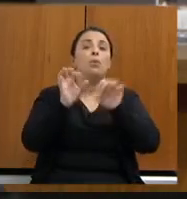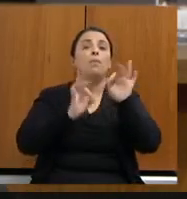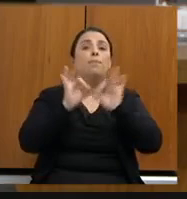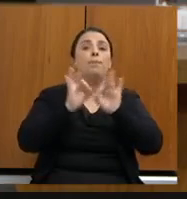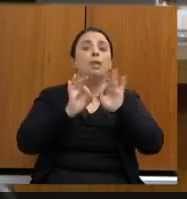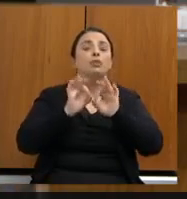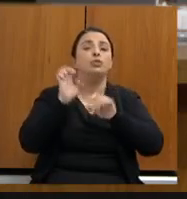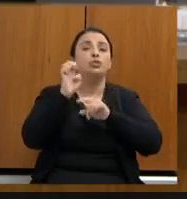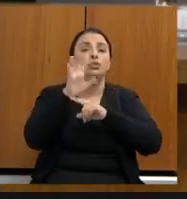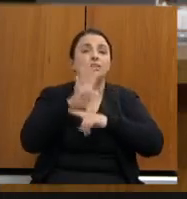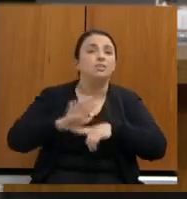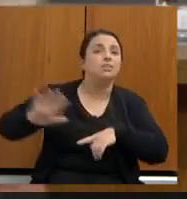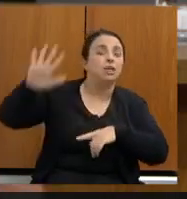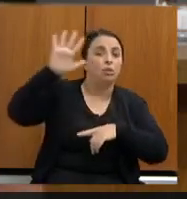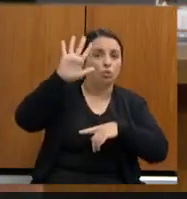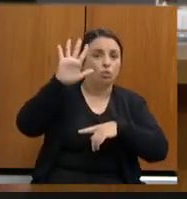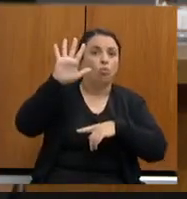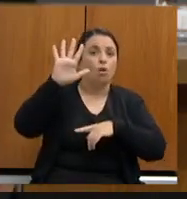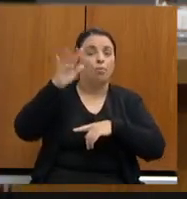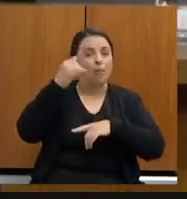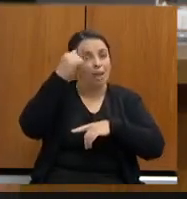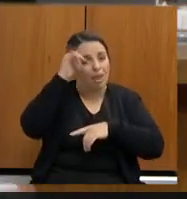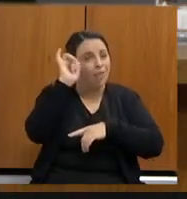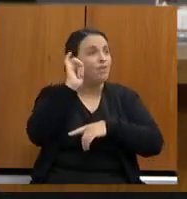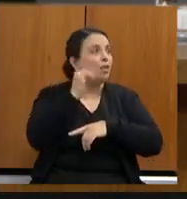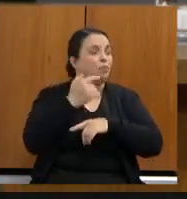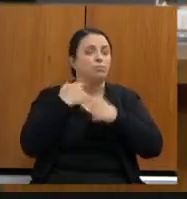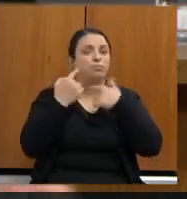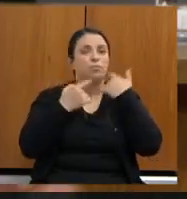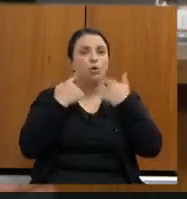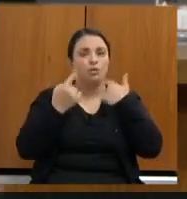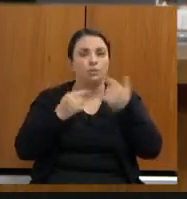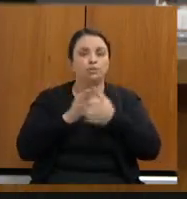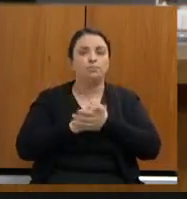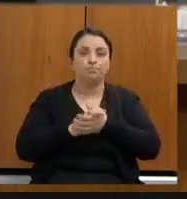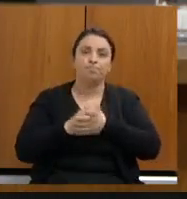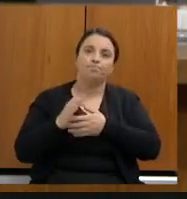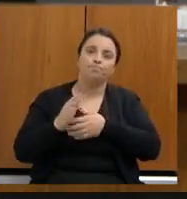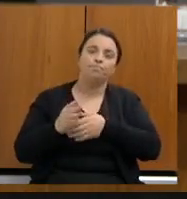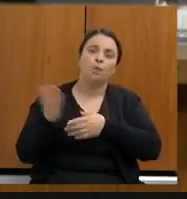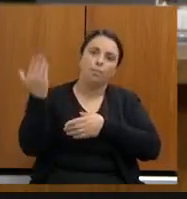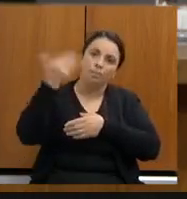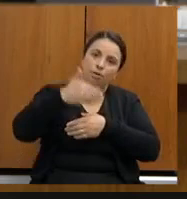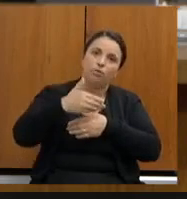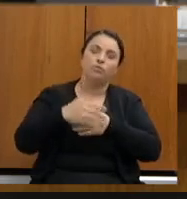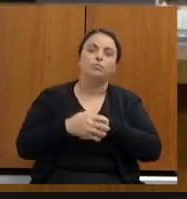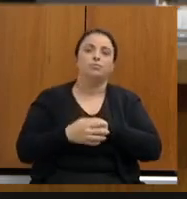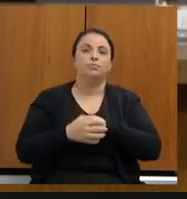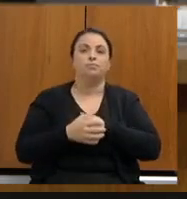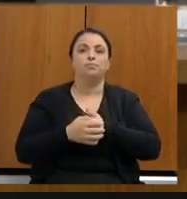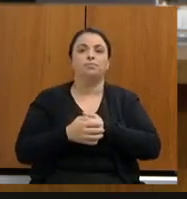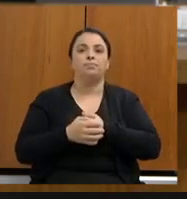de contingência de óbito vai passar nós